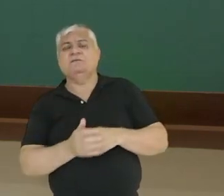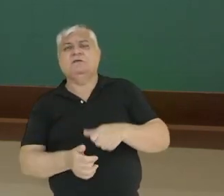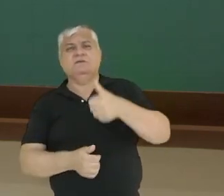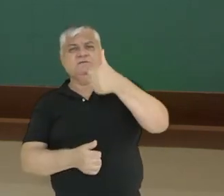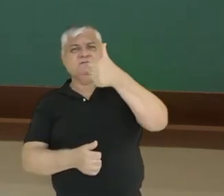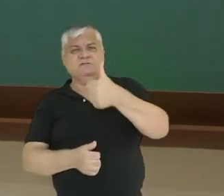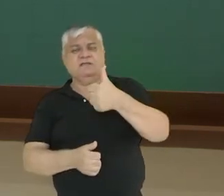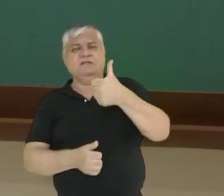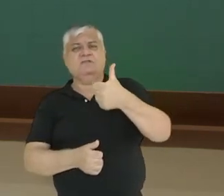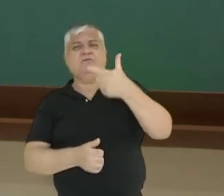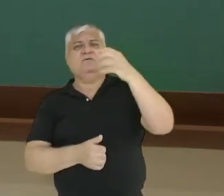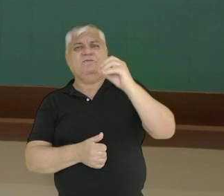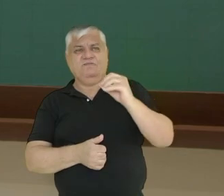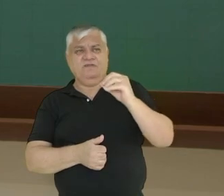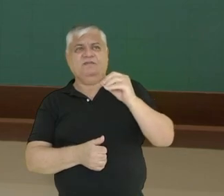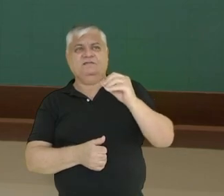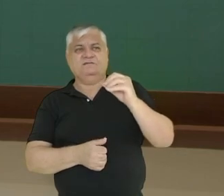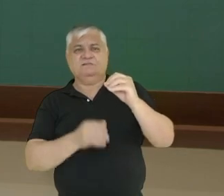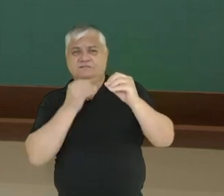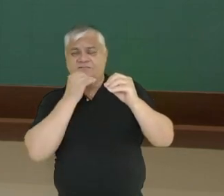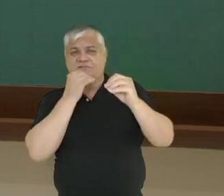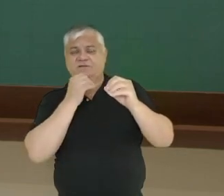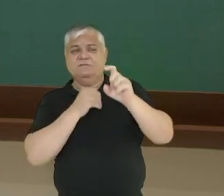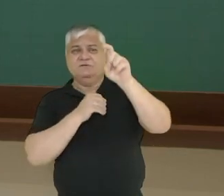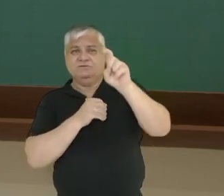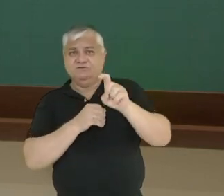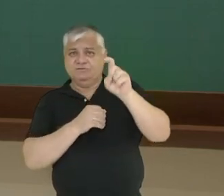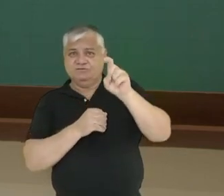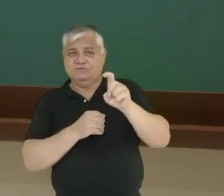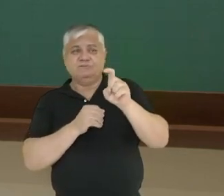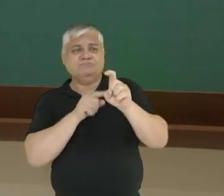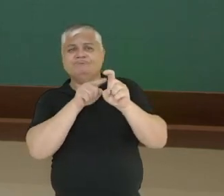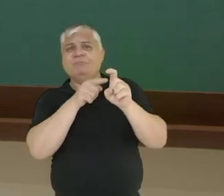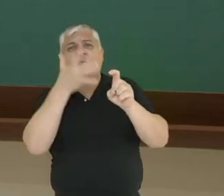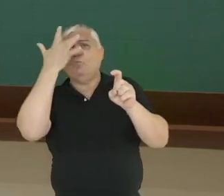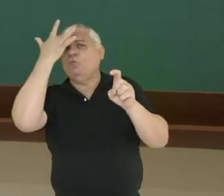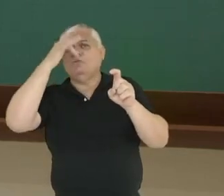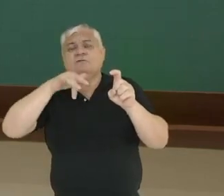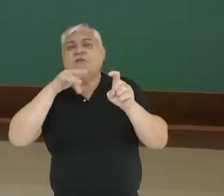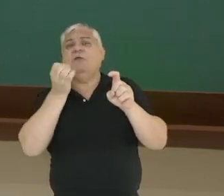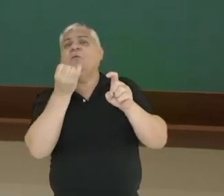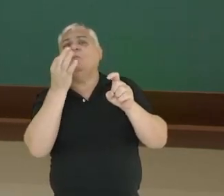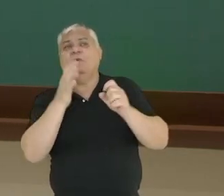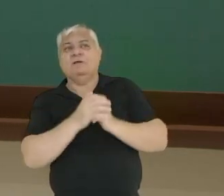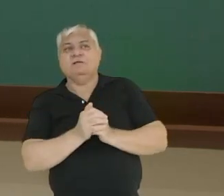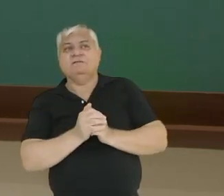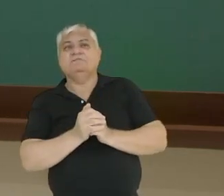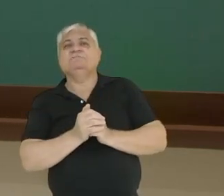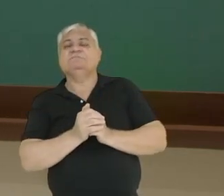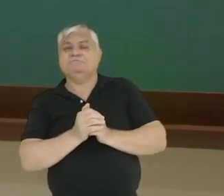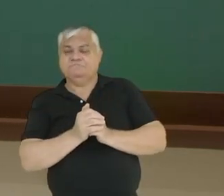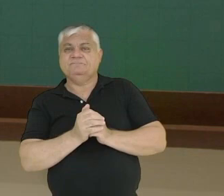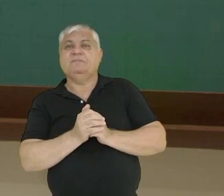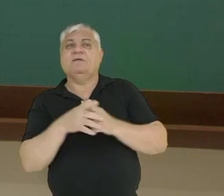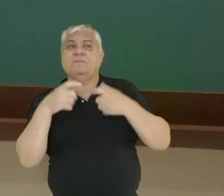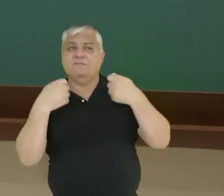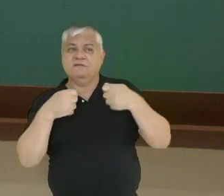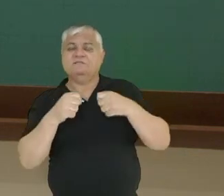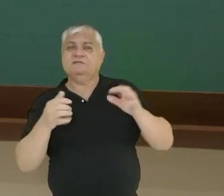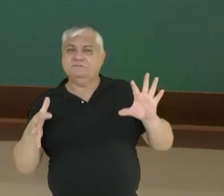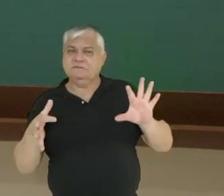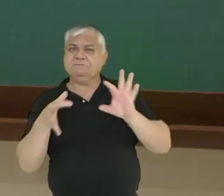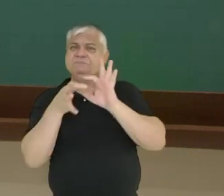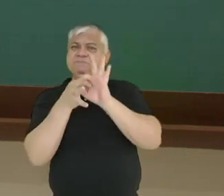120 graus. E esse ângulo x, que é o que eu quero descobrir, eles são suplementares,